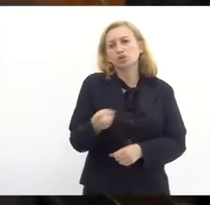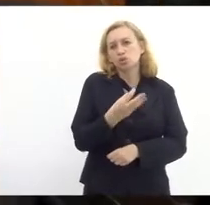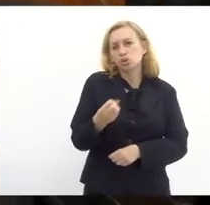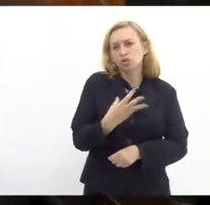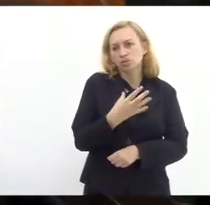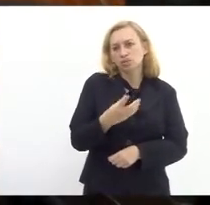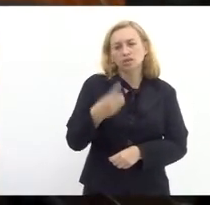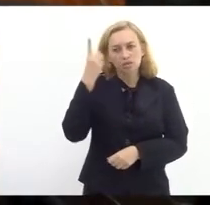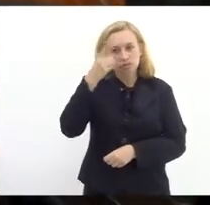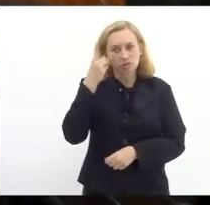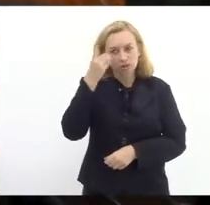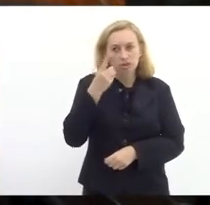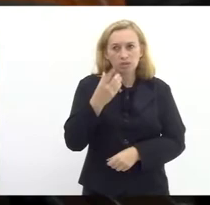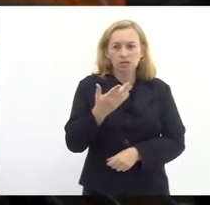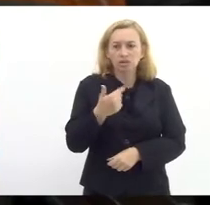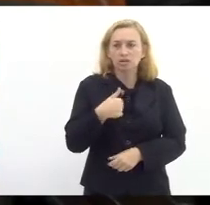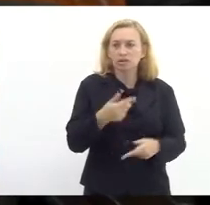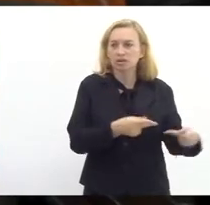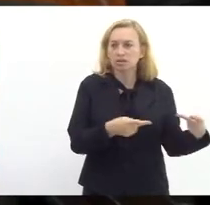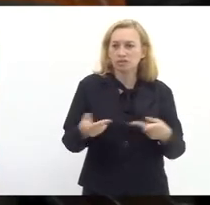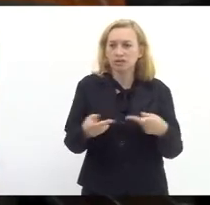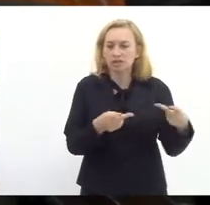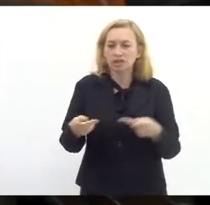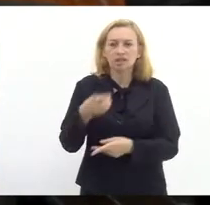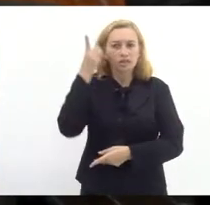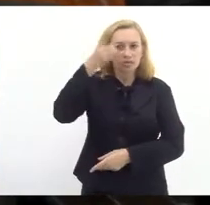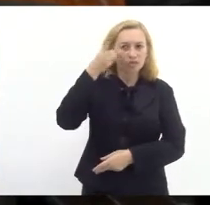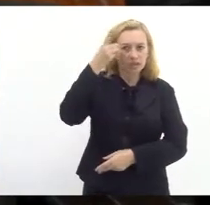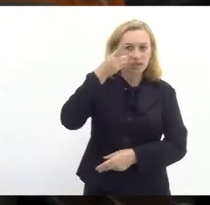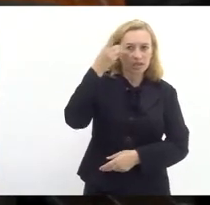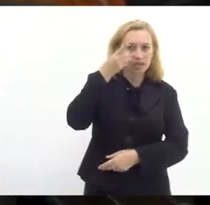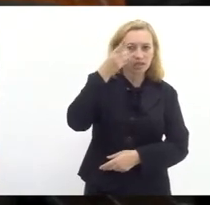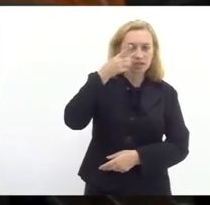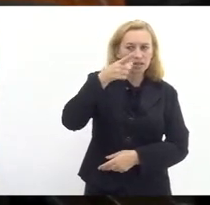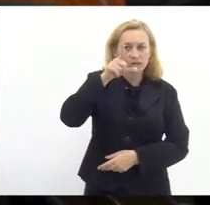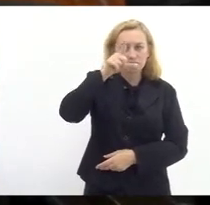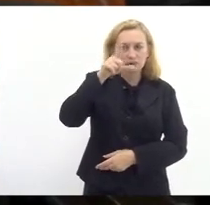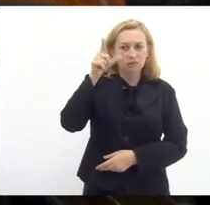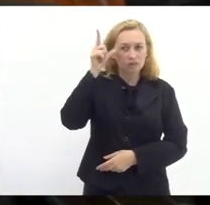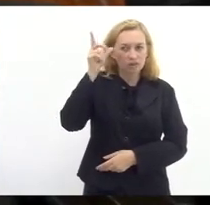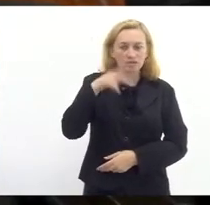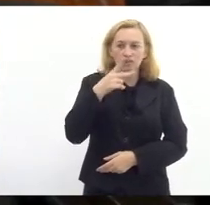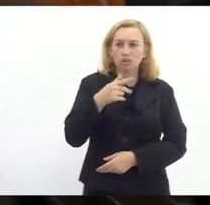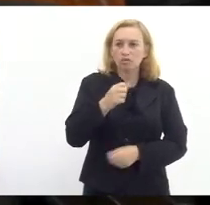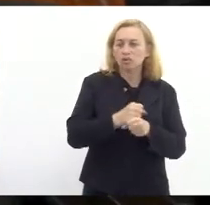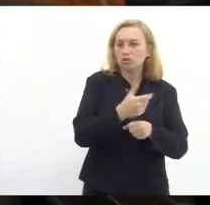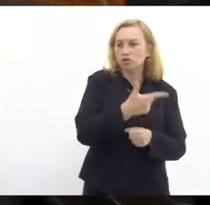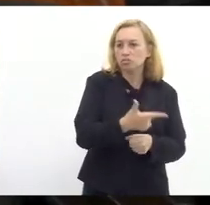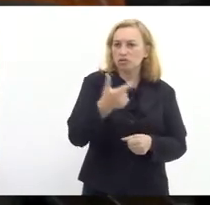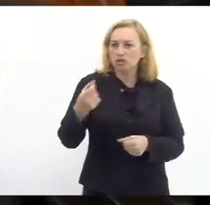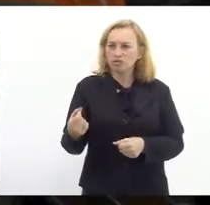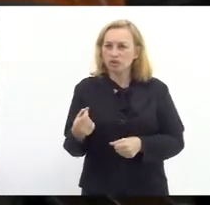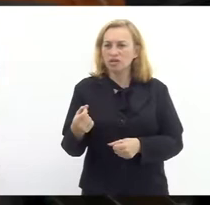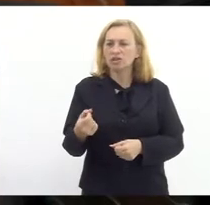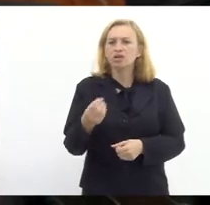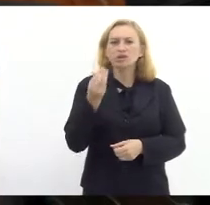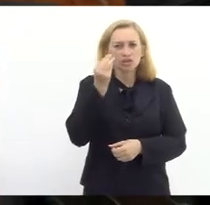deputado. Eu estava, na visita que a deputada Lucinha se referiu, sim, no ano 2020, eu estava e também fui testemunha